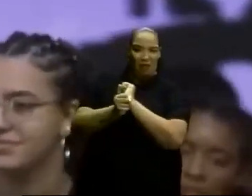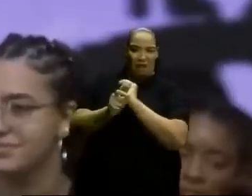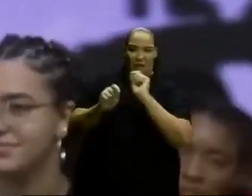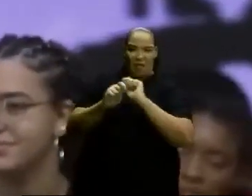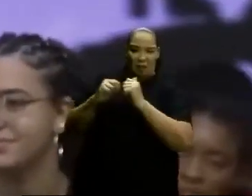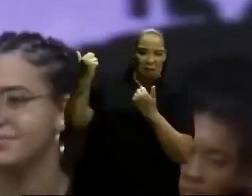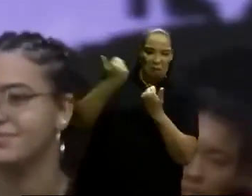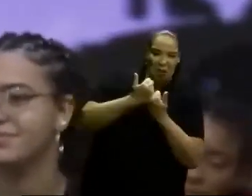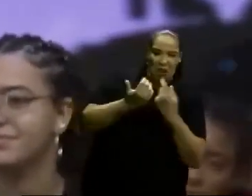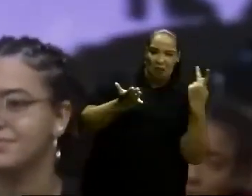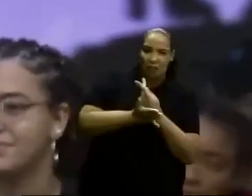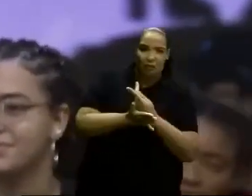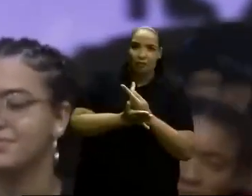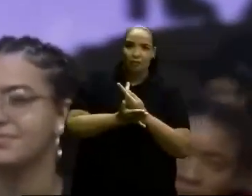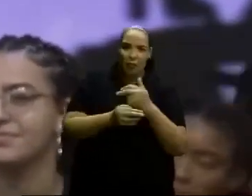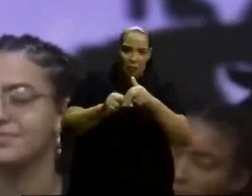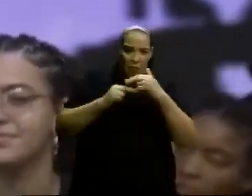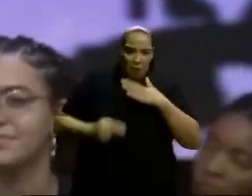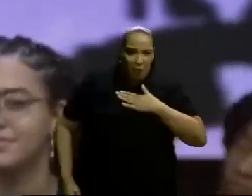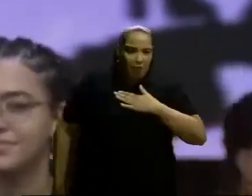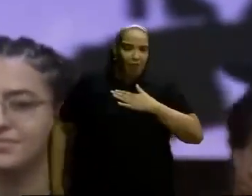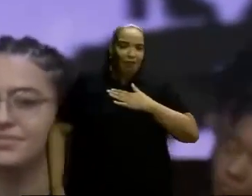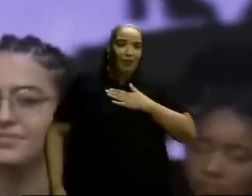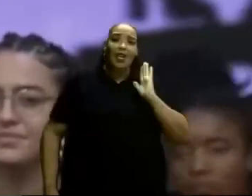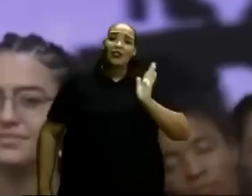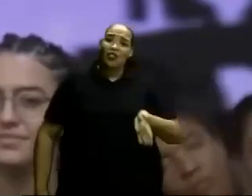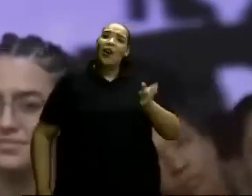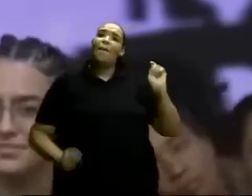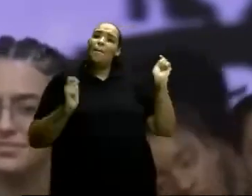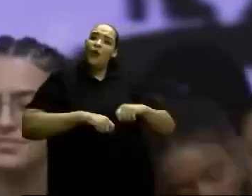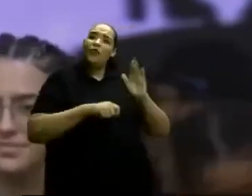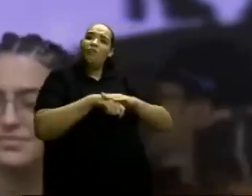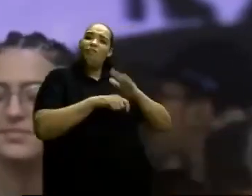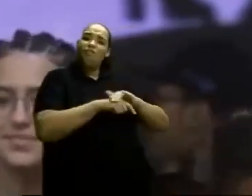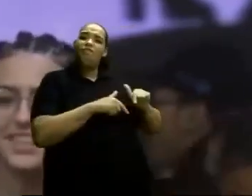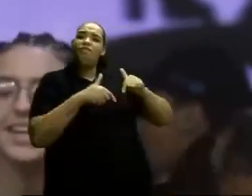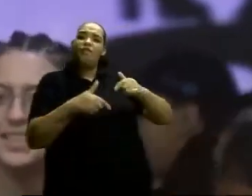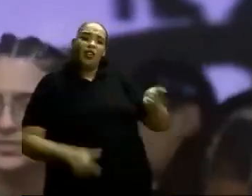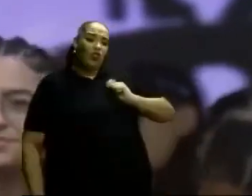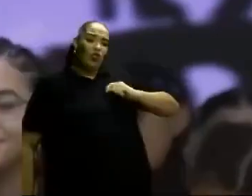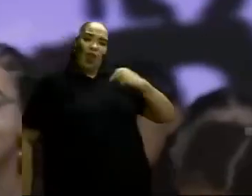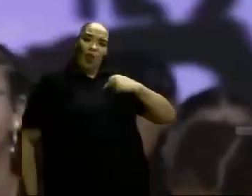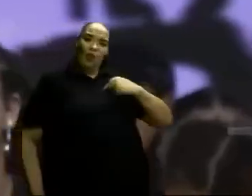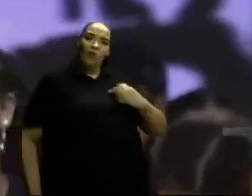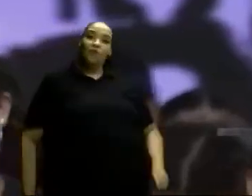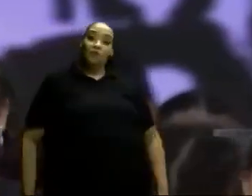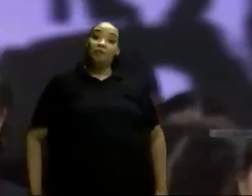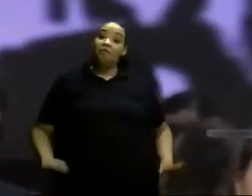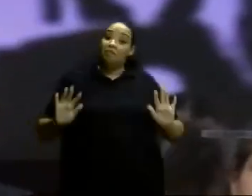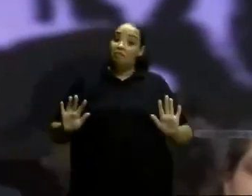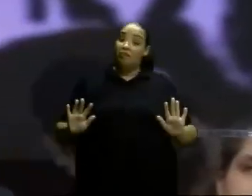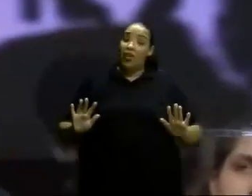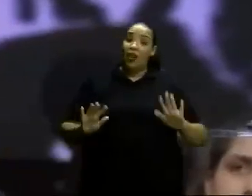fazerem acontecer por mim aquilo que eu sei que posso fazer para fechar o ciclo. Agora, por que que